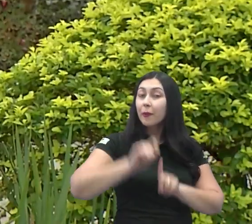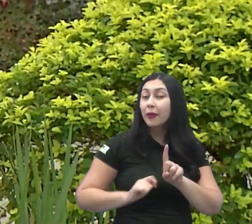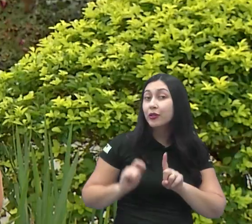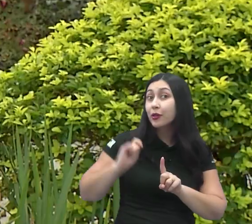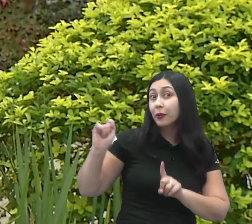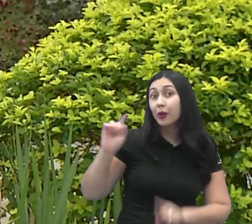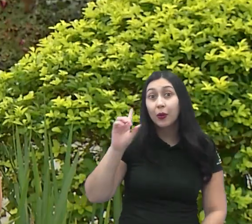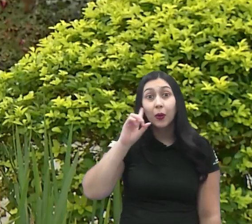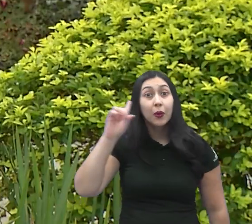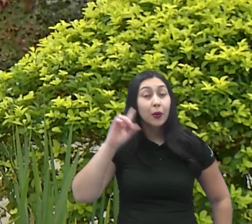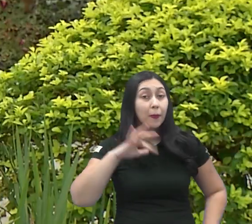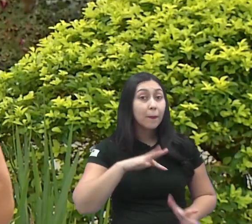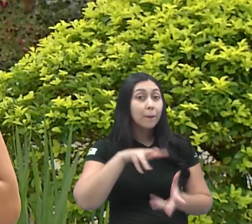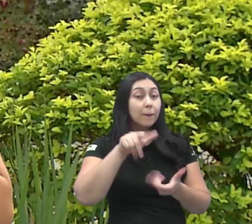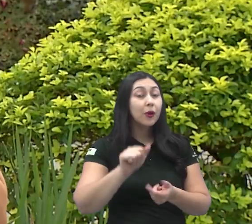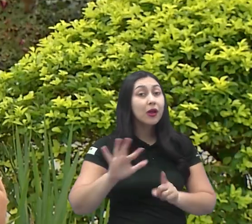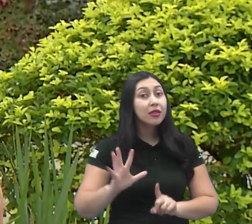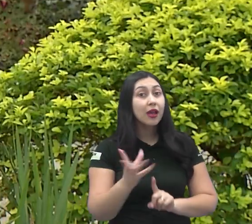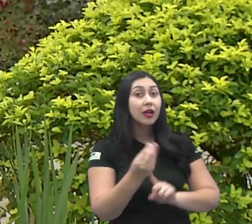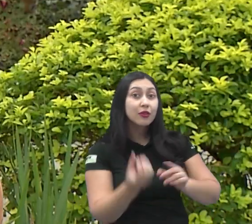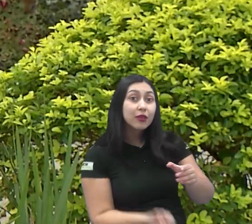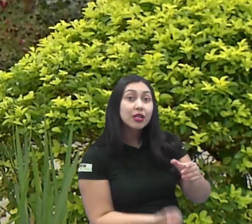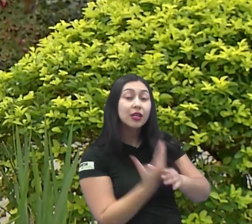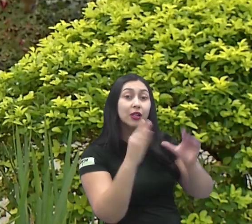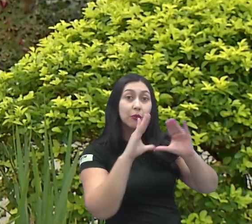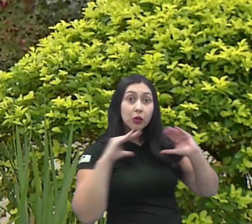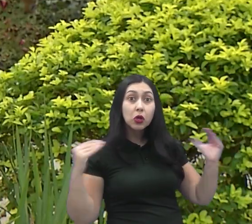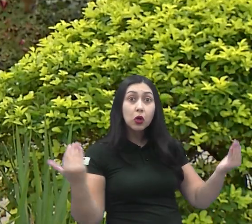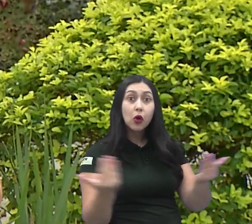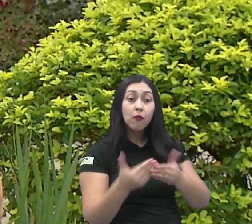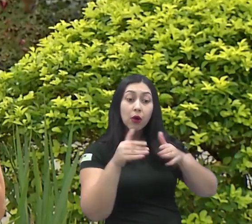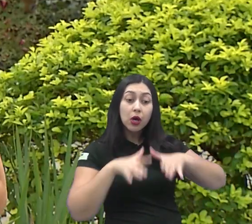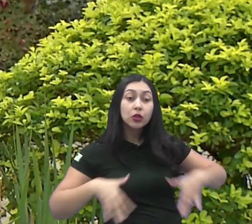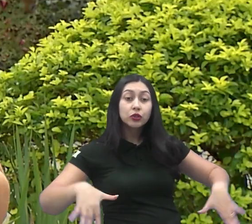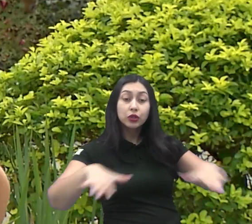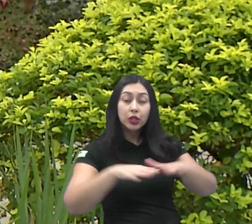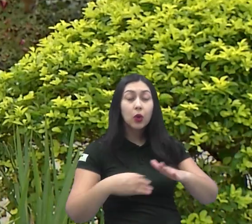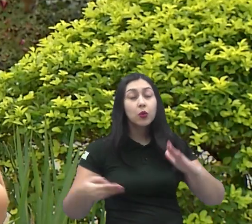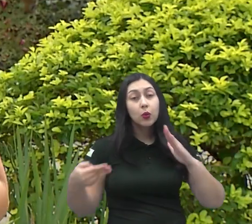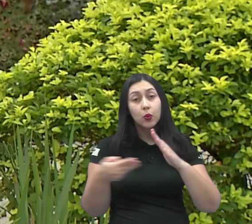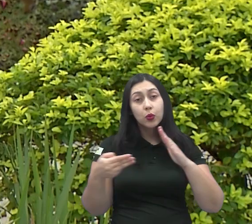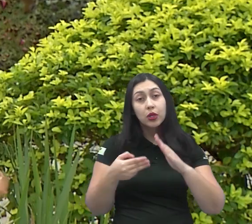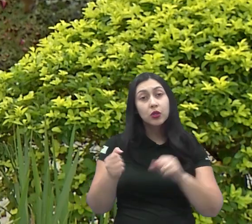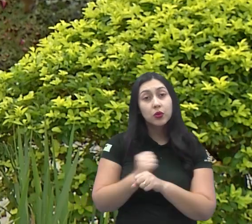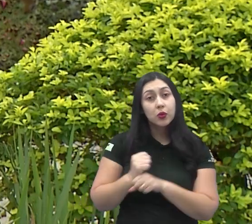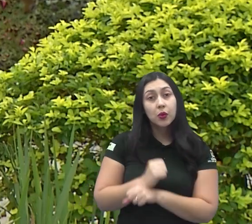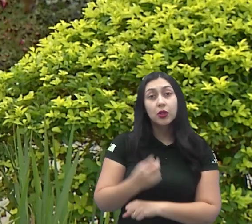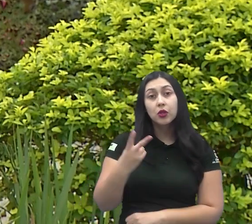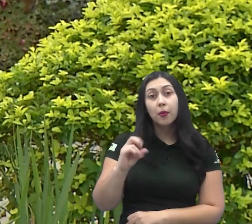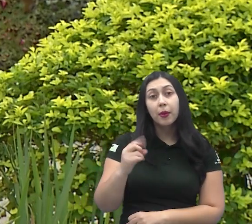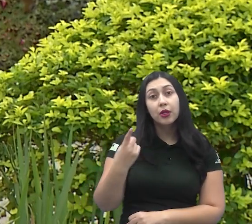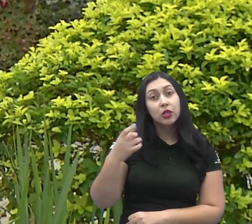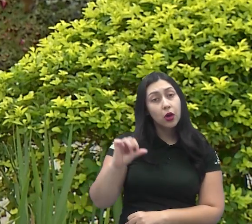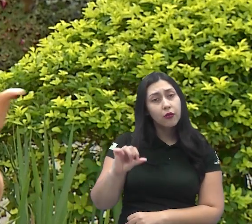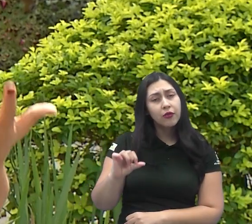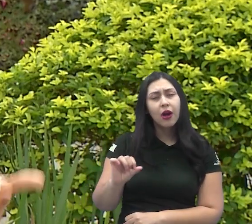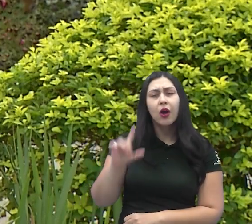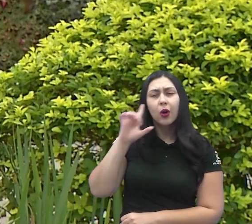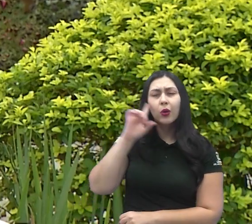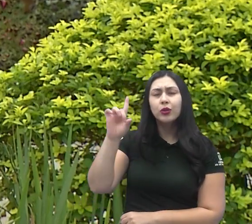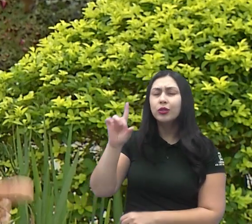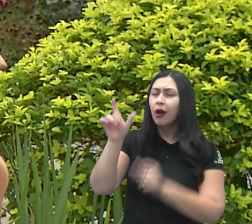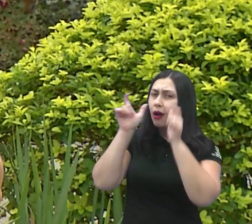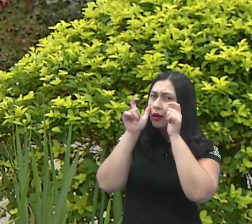em 15 de abril, o Dia Mundial da Arte foi instituído pela Conferência Geral da Unesco em 2019.